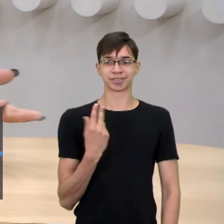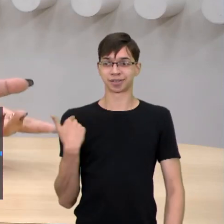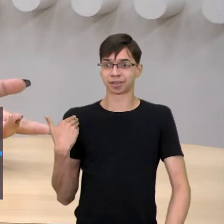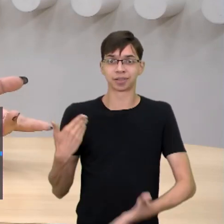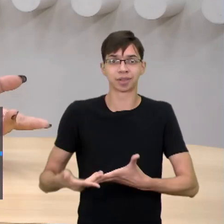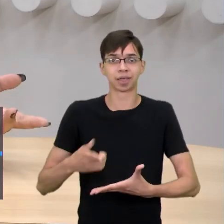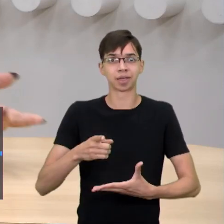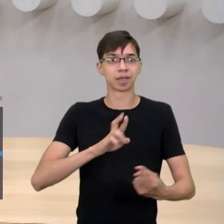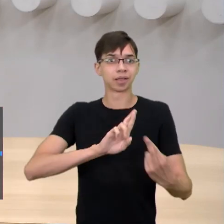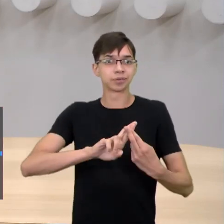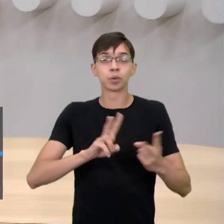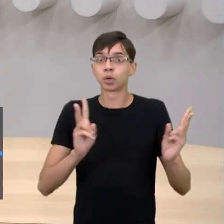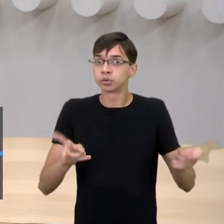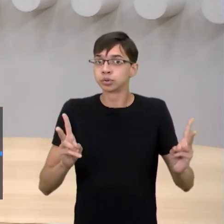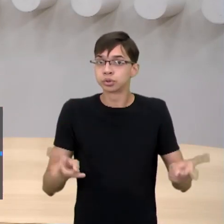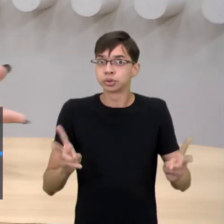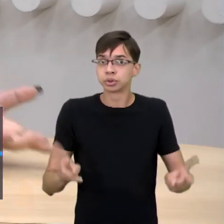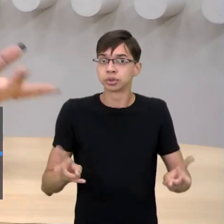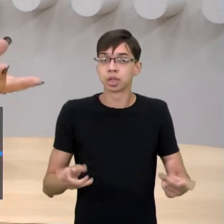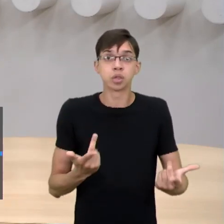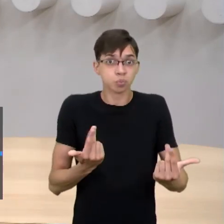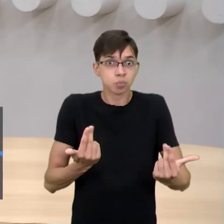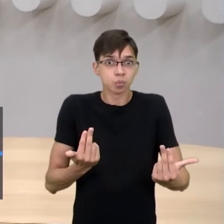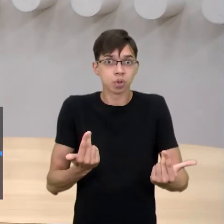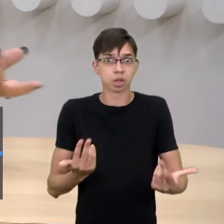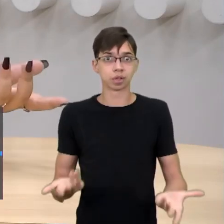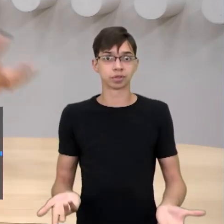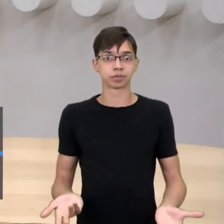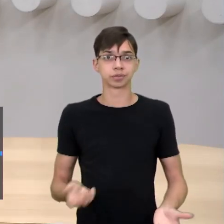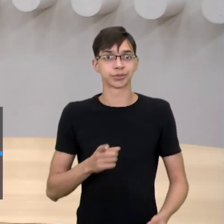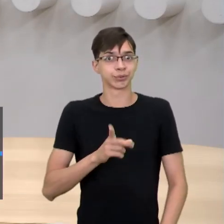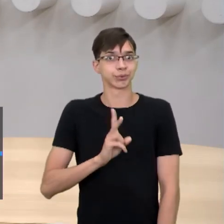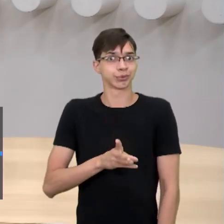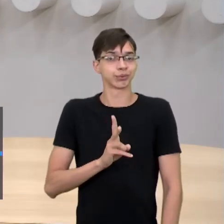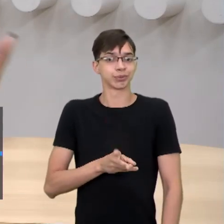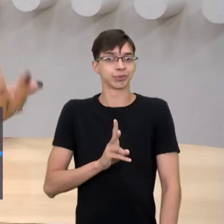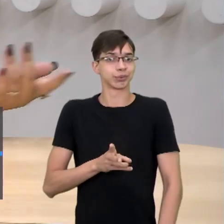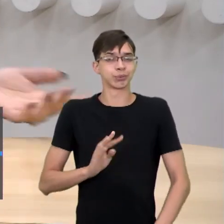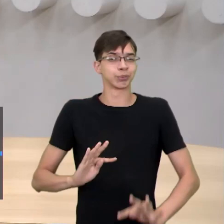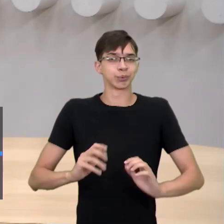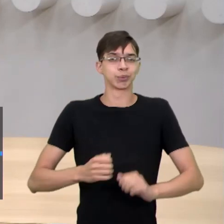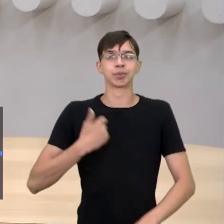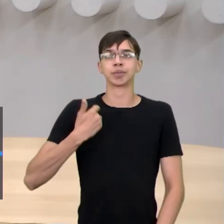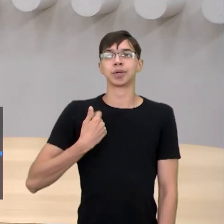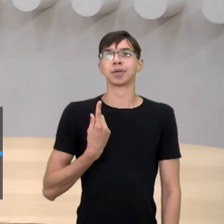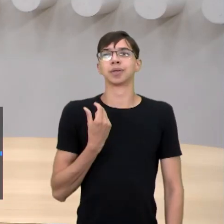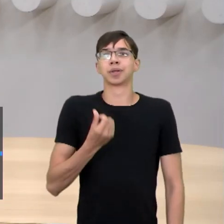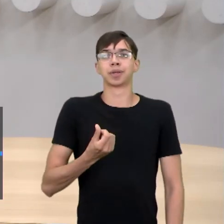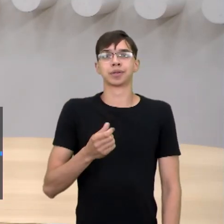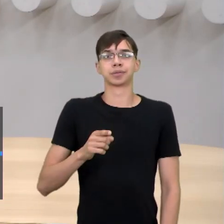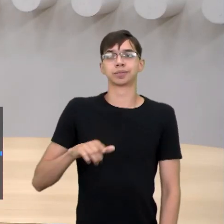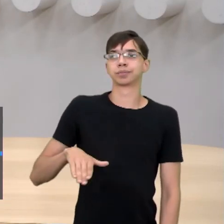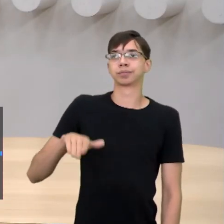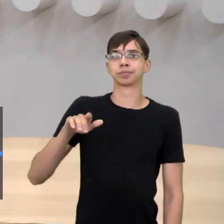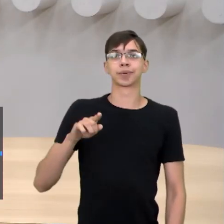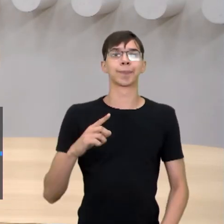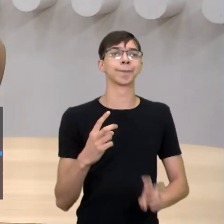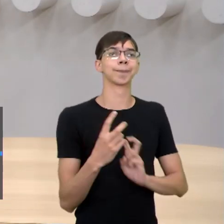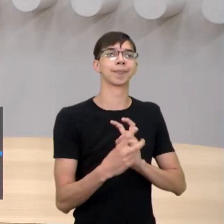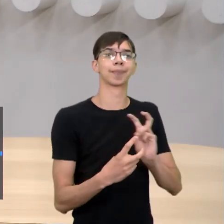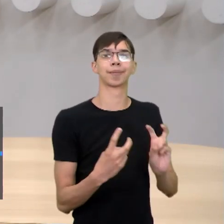mesmas relações, né? Da mesma maneira, que você levasse todo, tipo, com 16 anos, você tá indo no